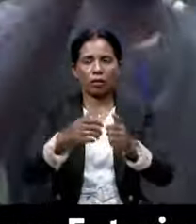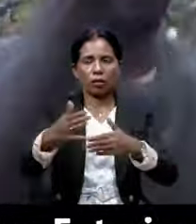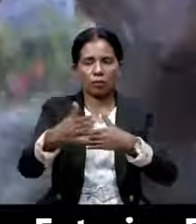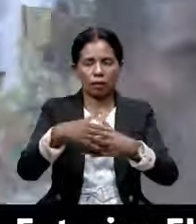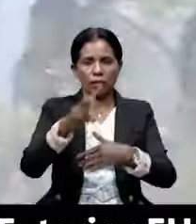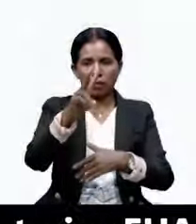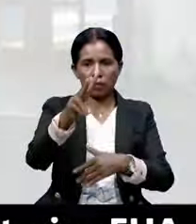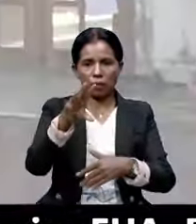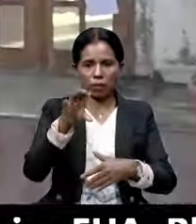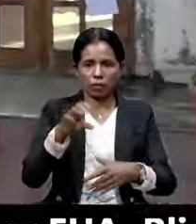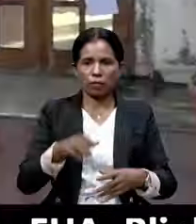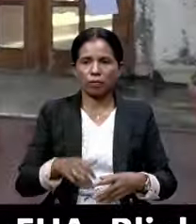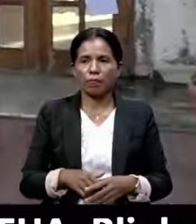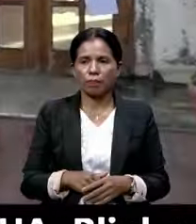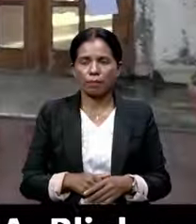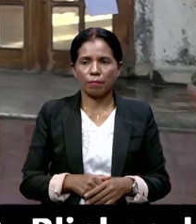rua.